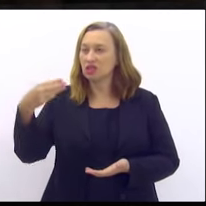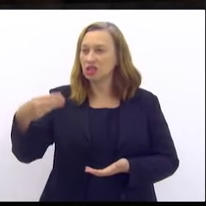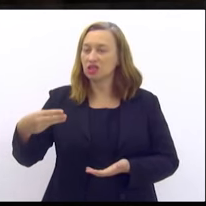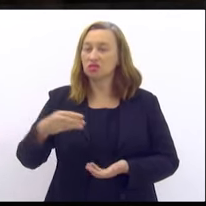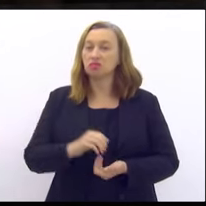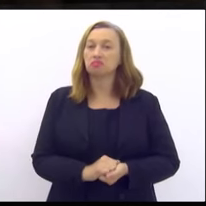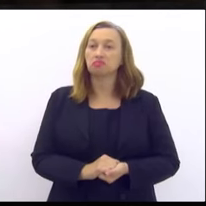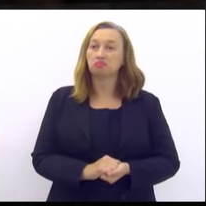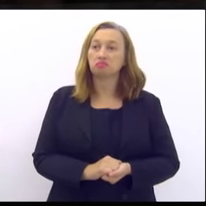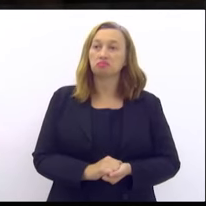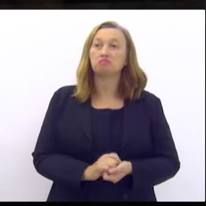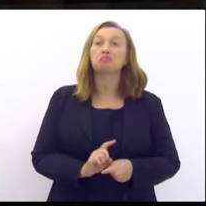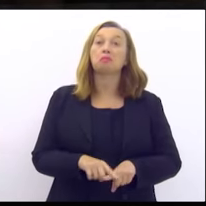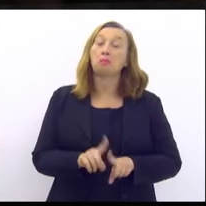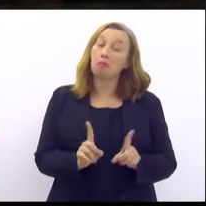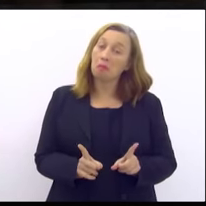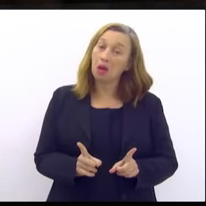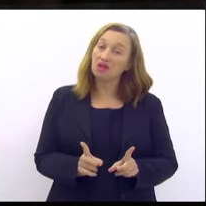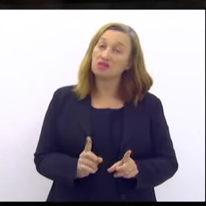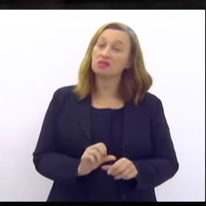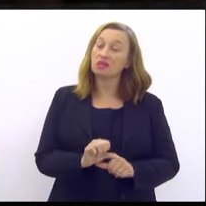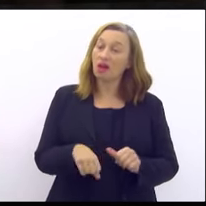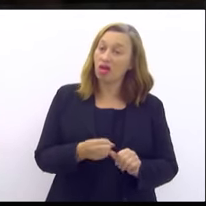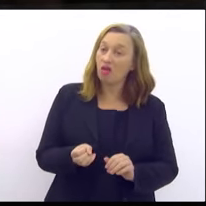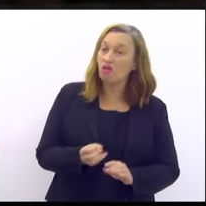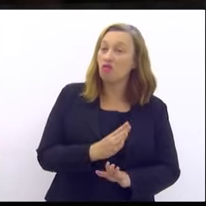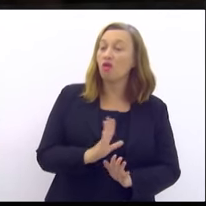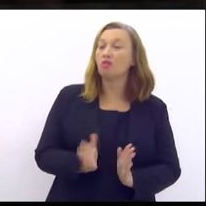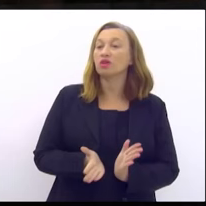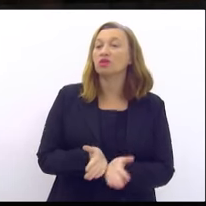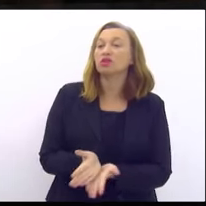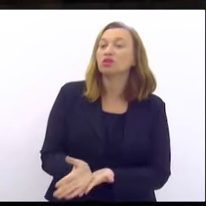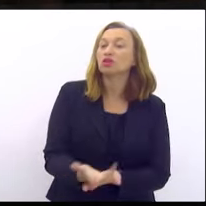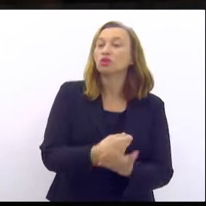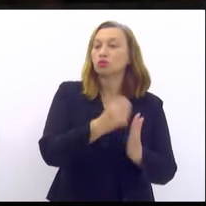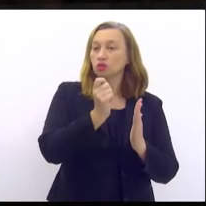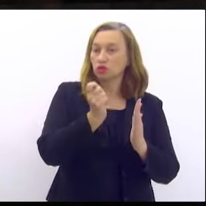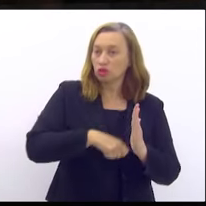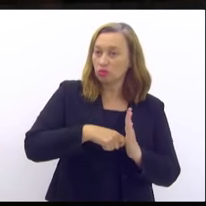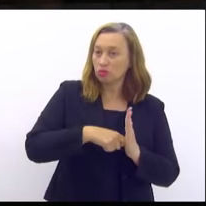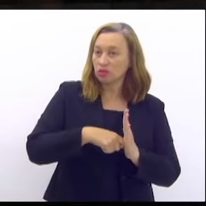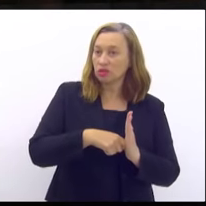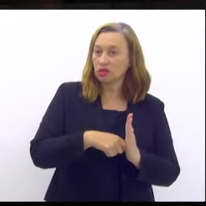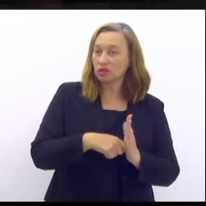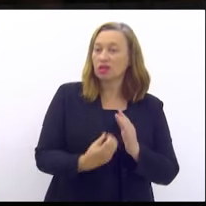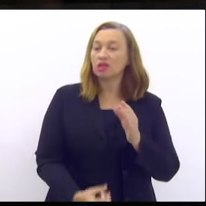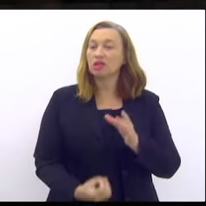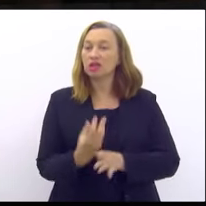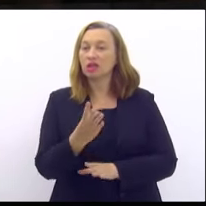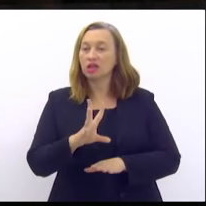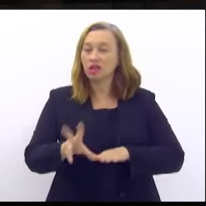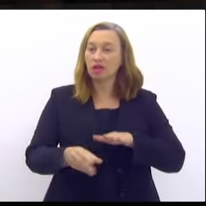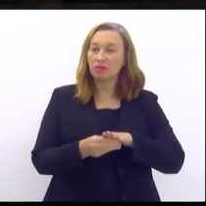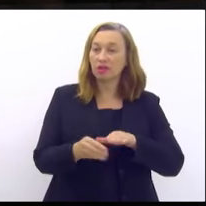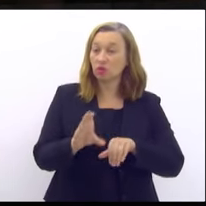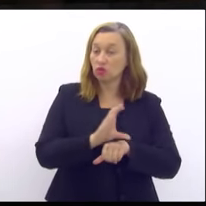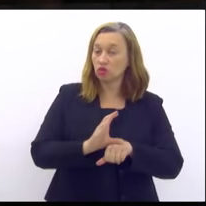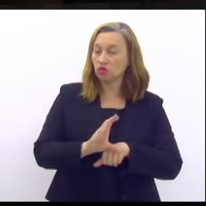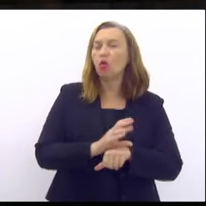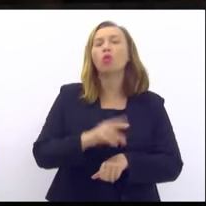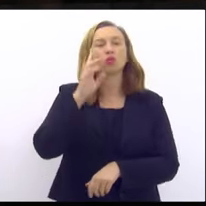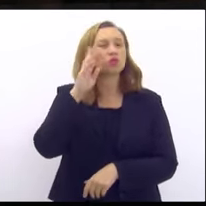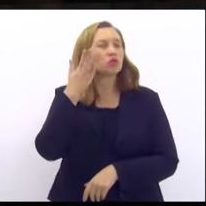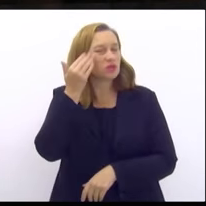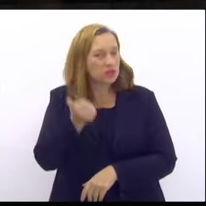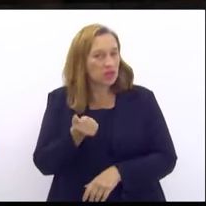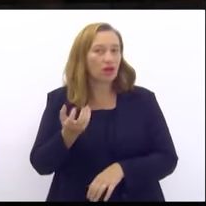mas a reforma tributária tá sendo feita através de emenda da Constituição e o senhor sabe